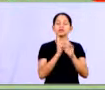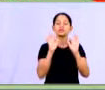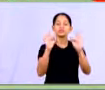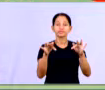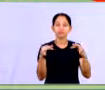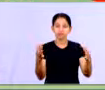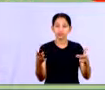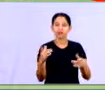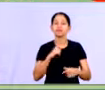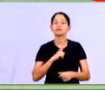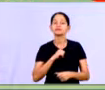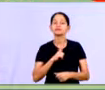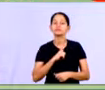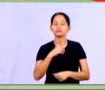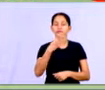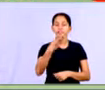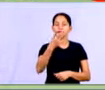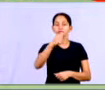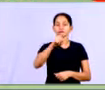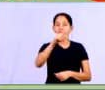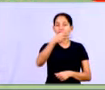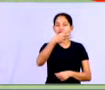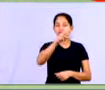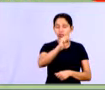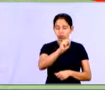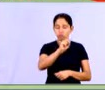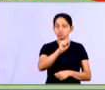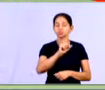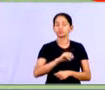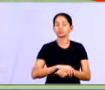resultado, num fator de 3,38.